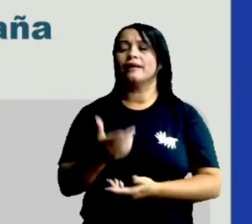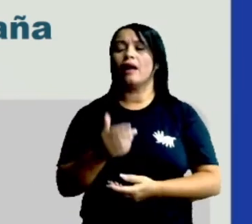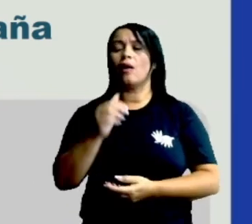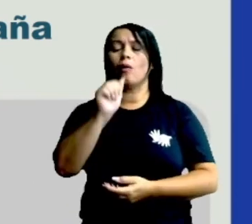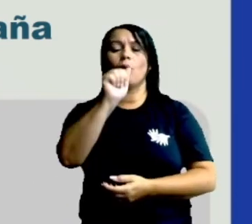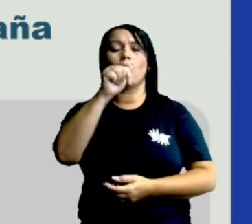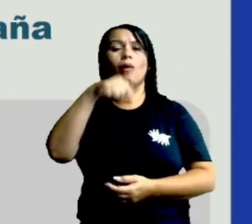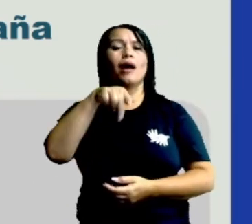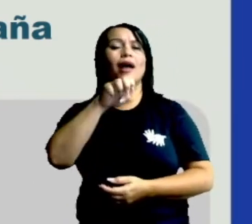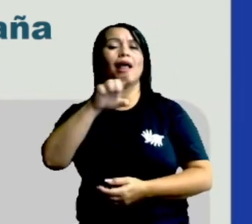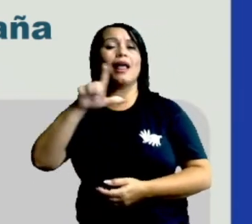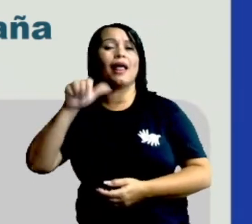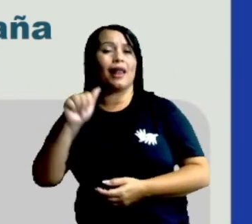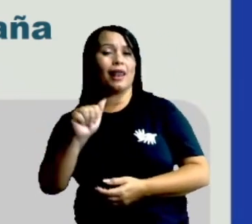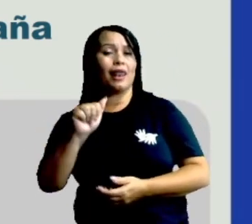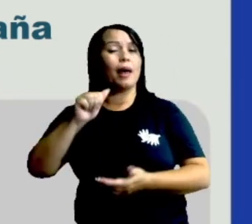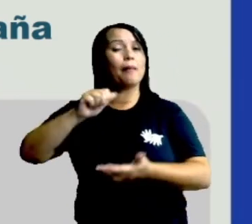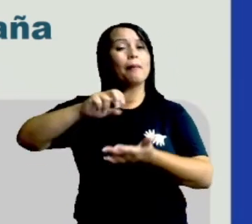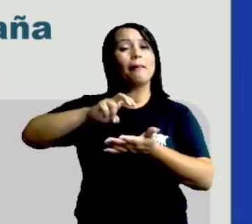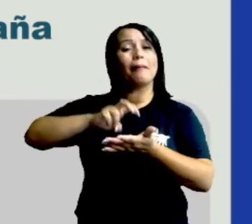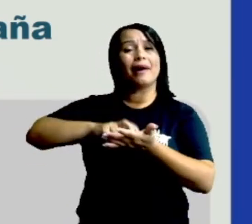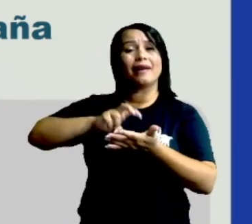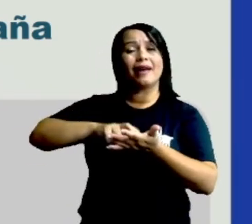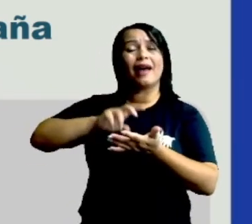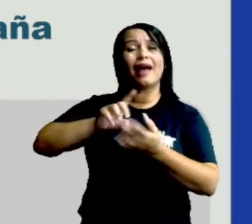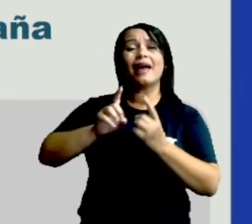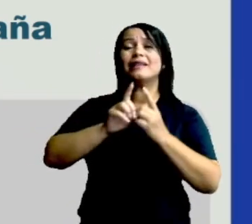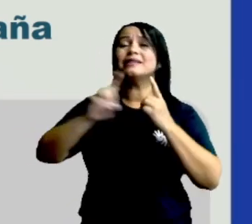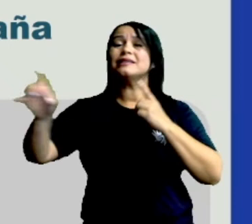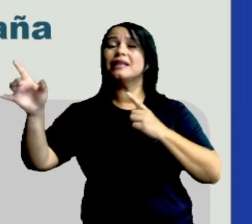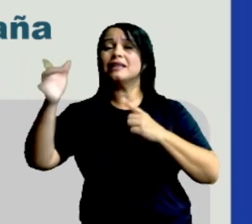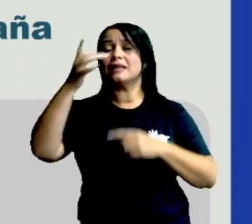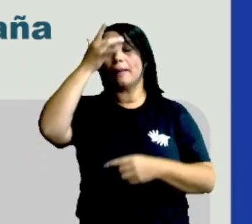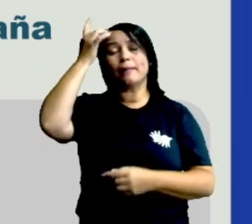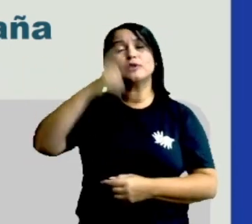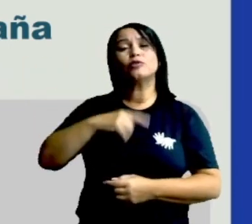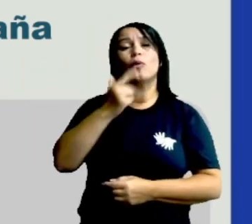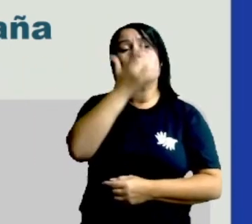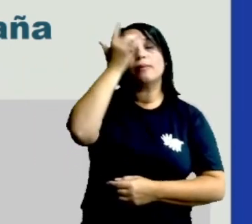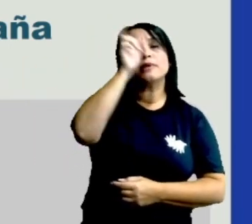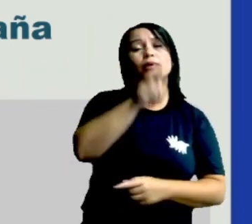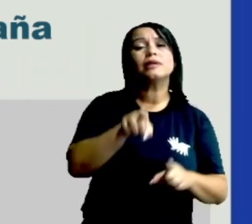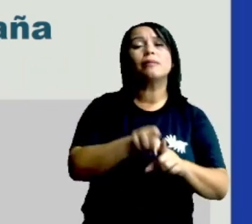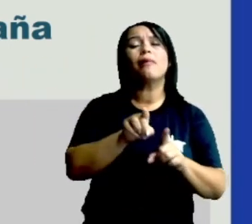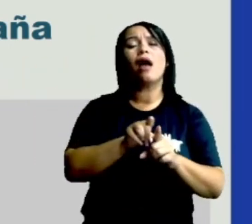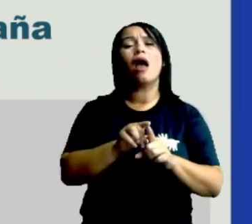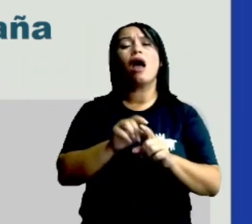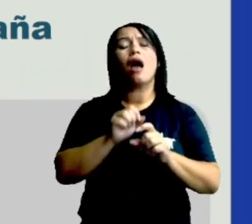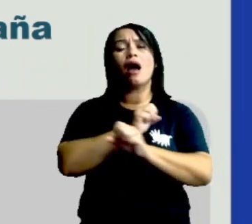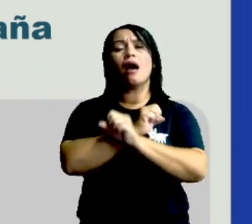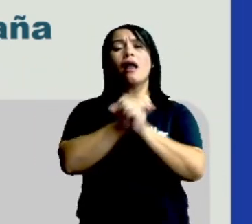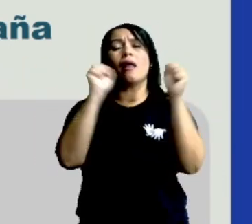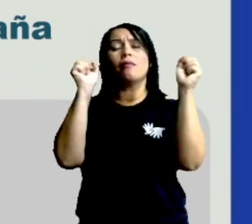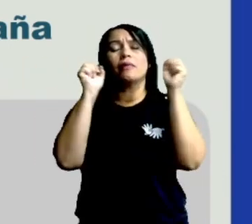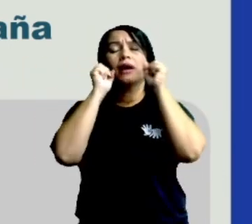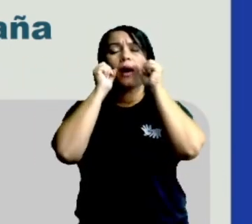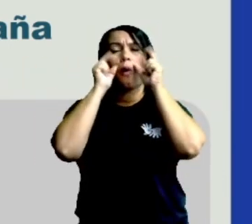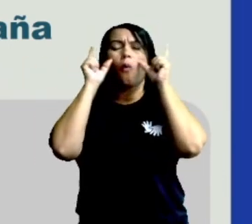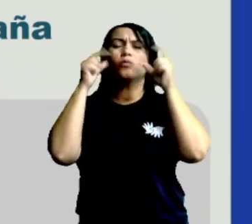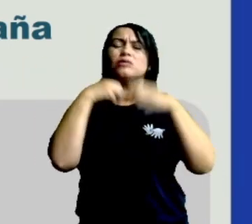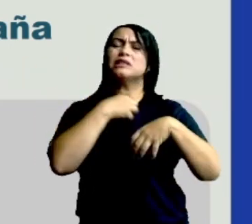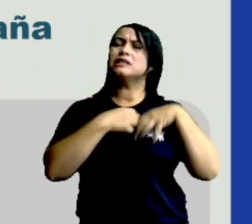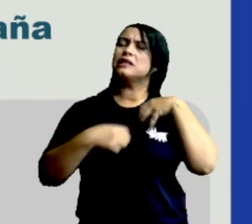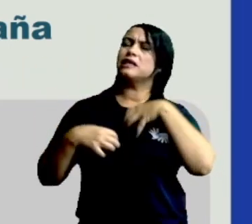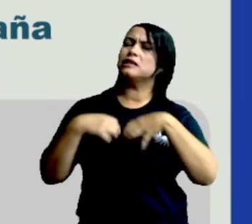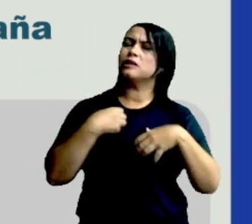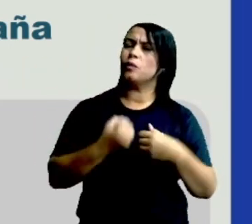manhã distante, tanto de quem está falando quanto de quem está ouvindo. Aquela manhã acordou com uma sensação